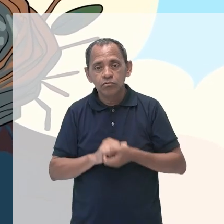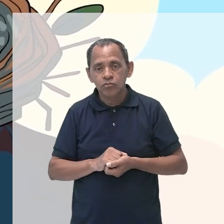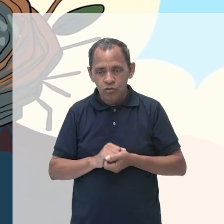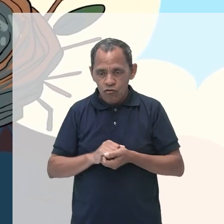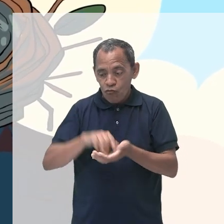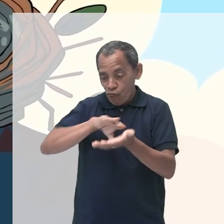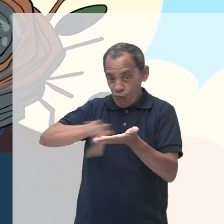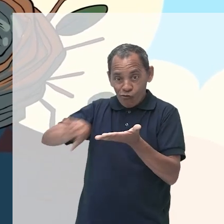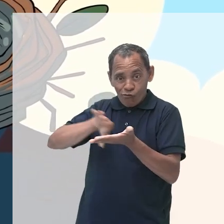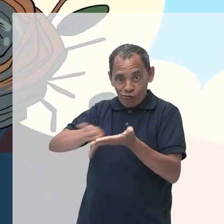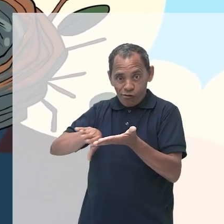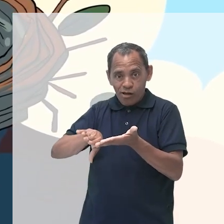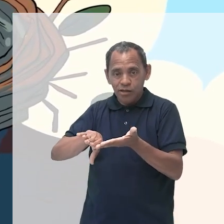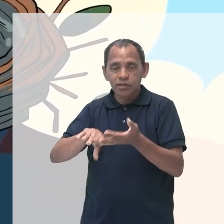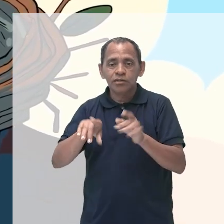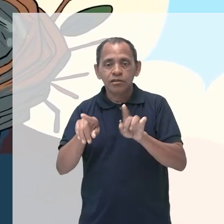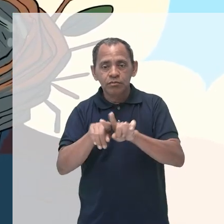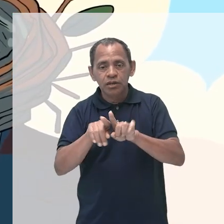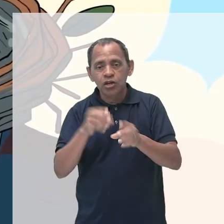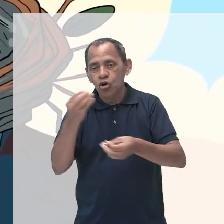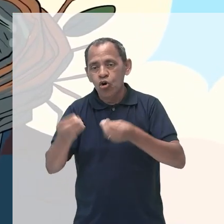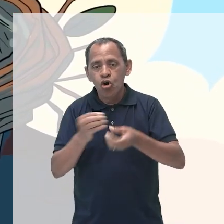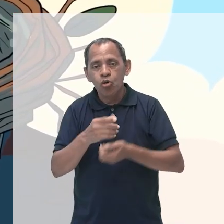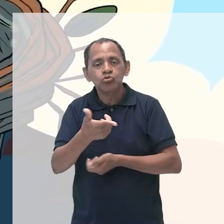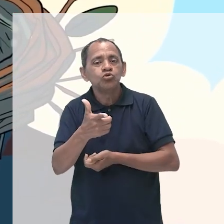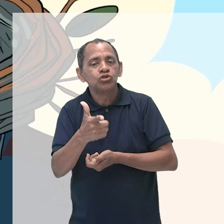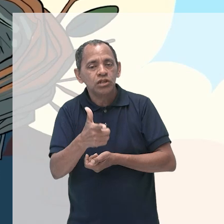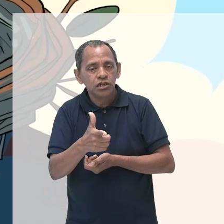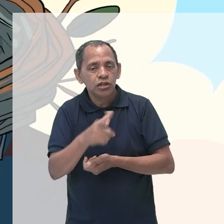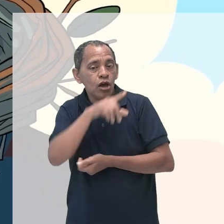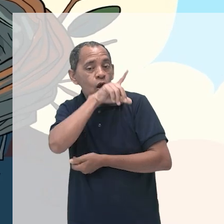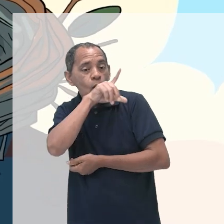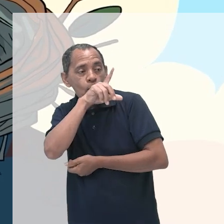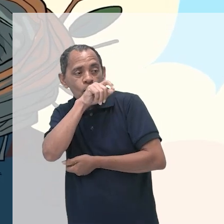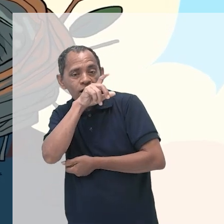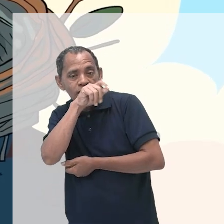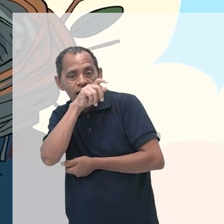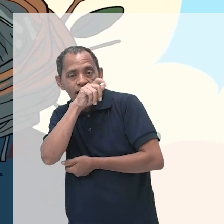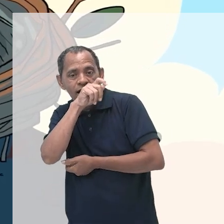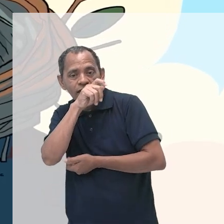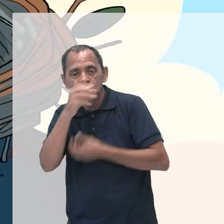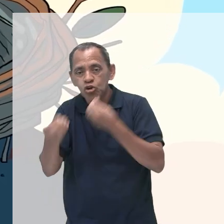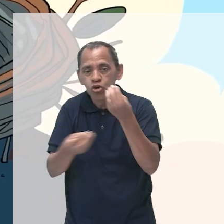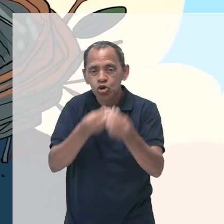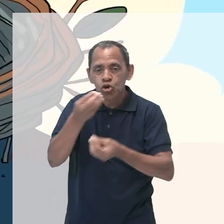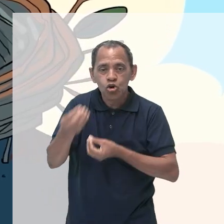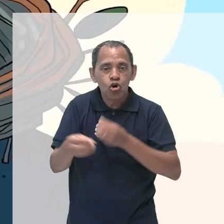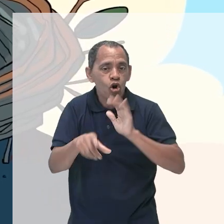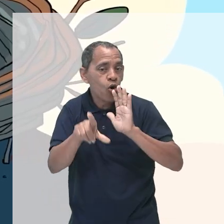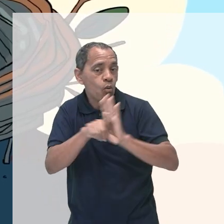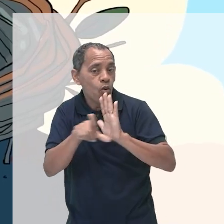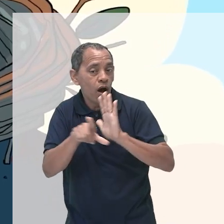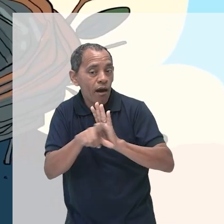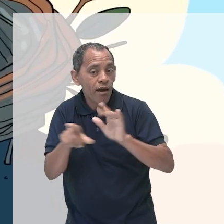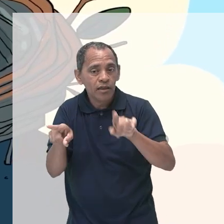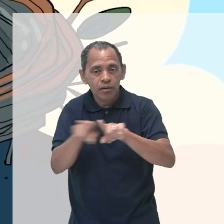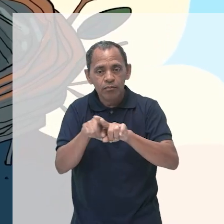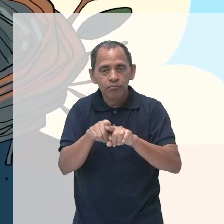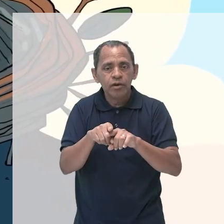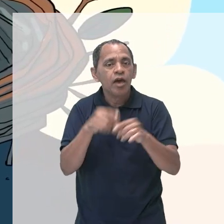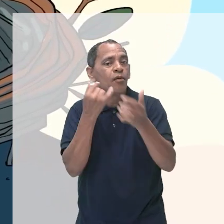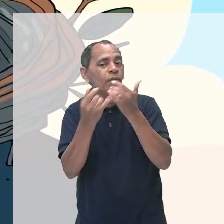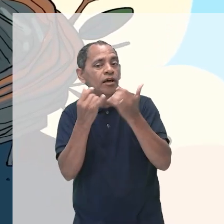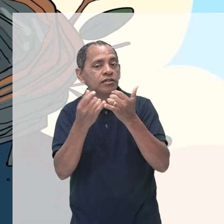despejado? Culpa de não terem eles, passarinhos, forjado suas leis de inquilinato à semelhança dos